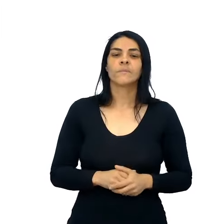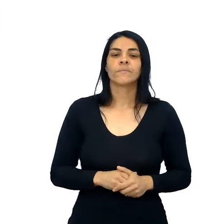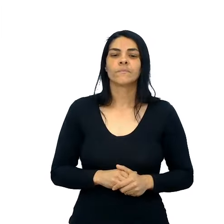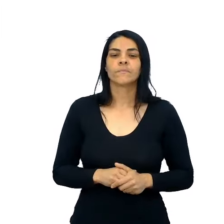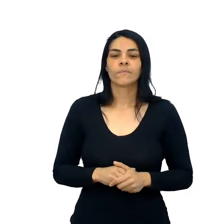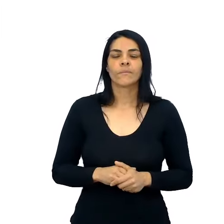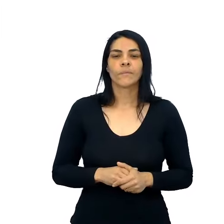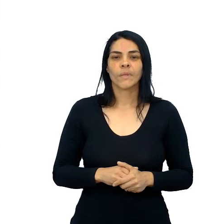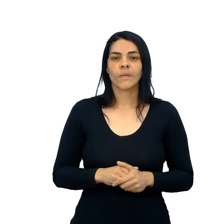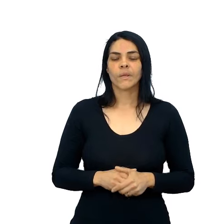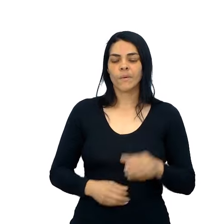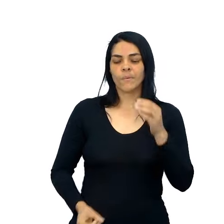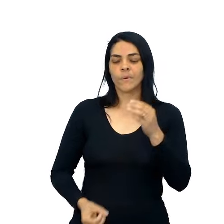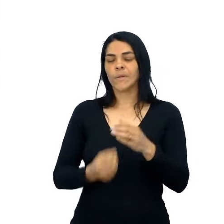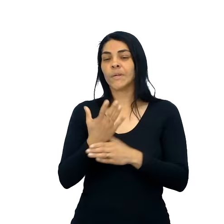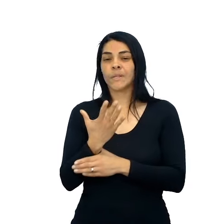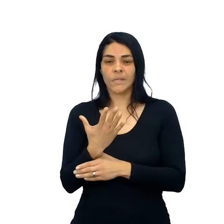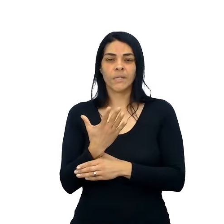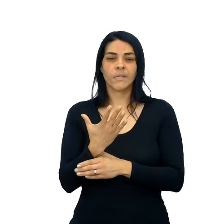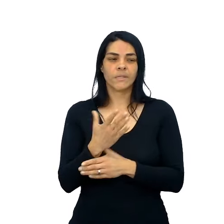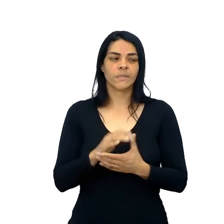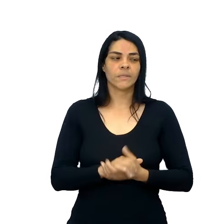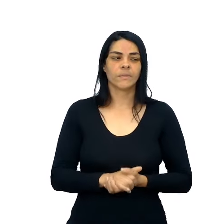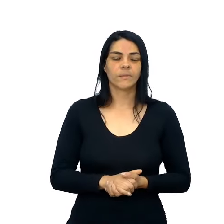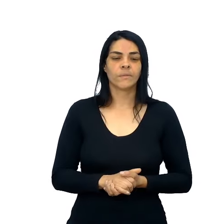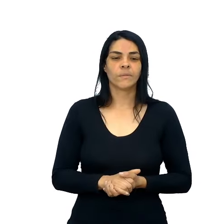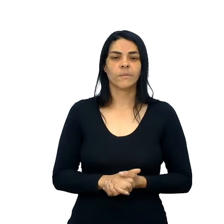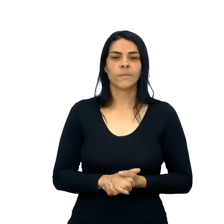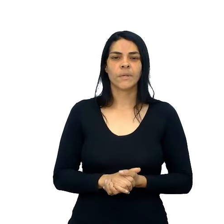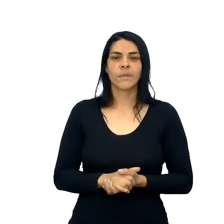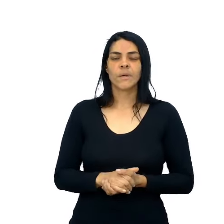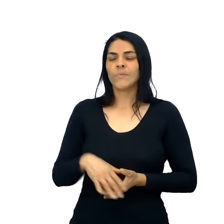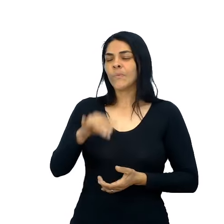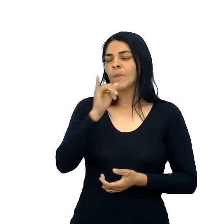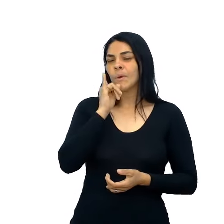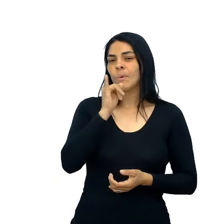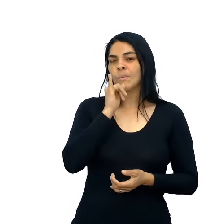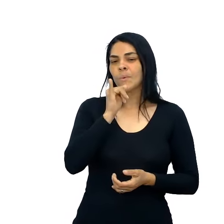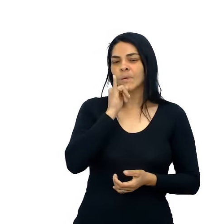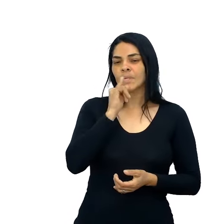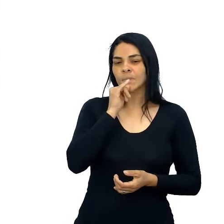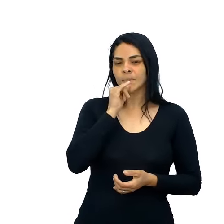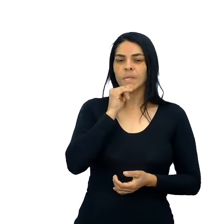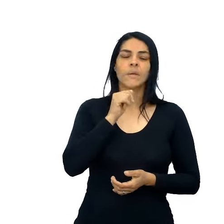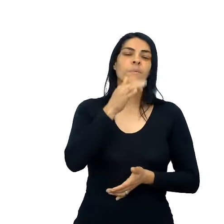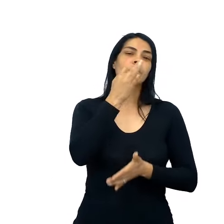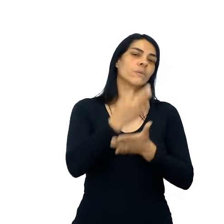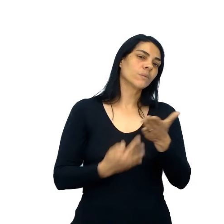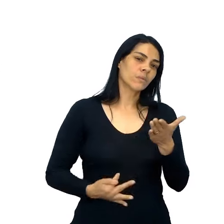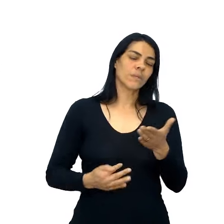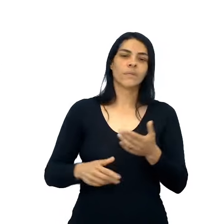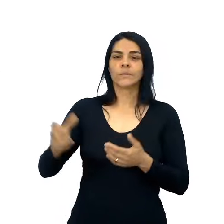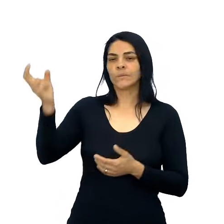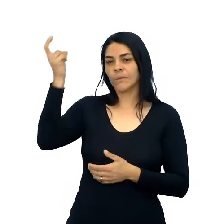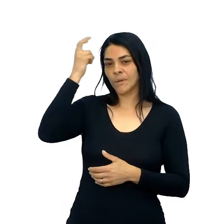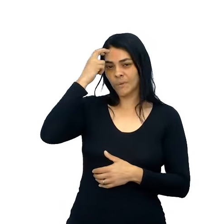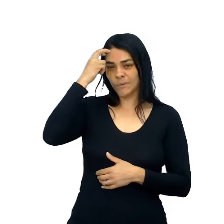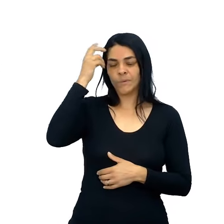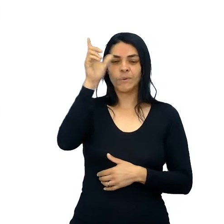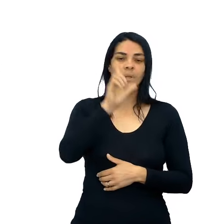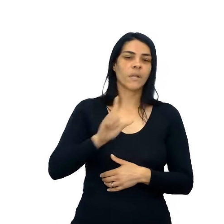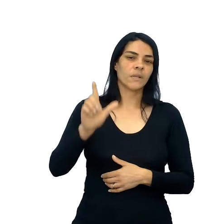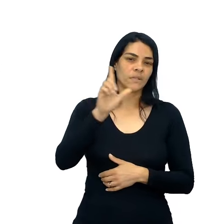ação, por meio da criação e da intriga verossímil. E como exemplo dos textos da cultura literária ficcional, nós temos o